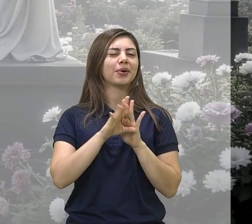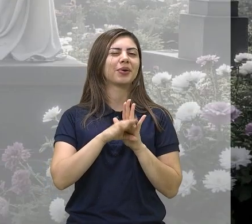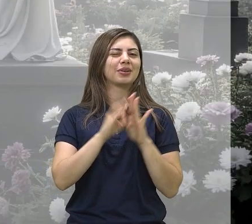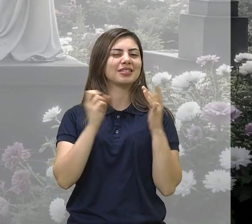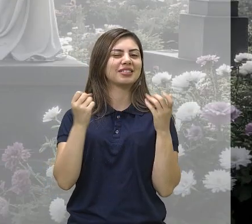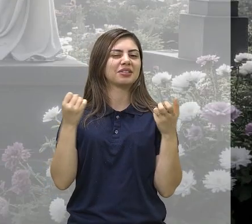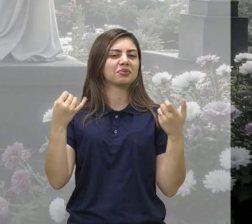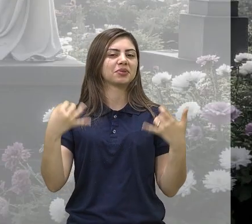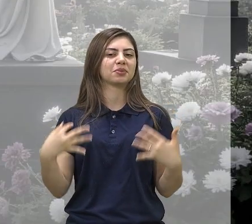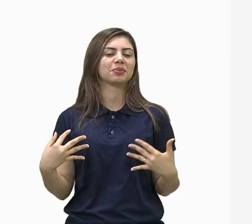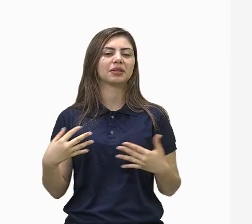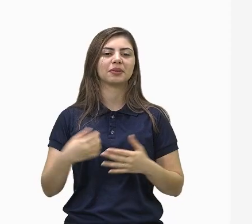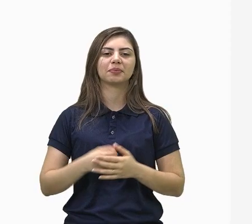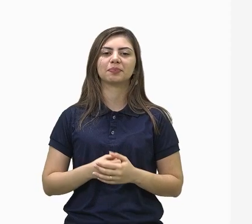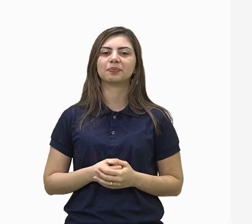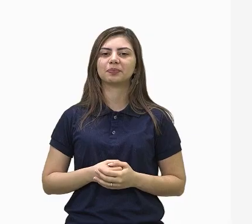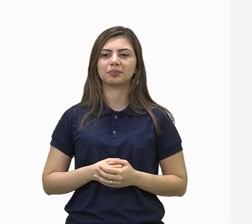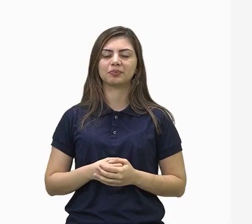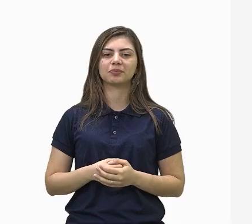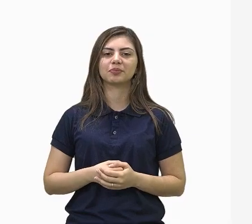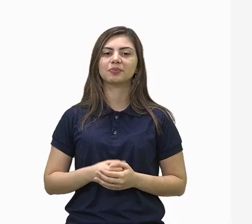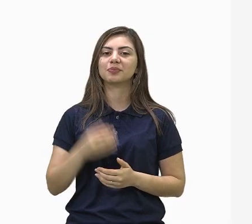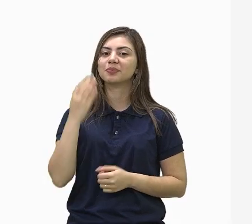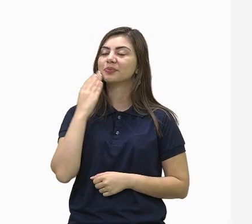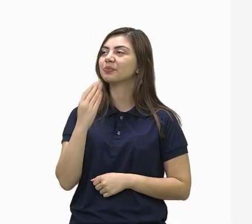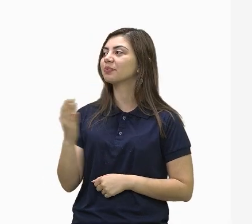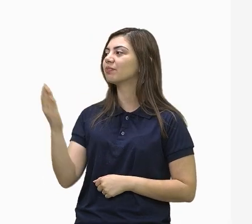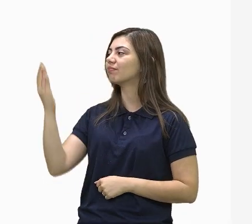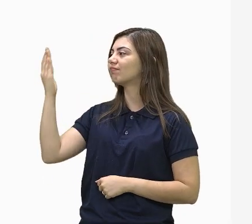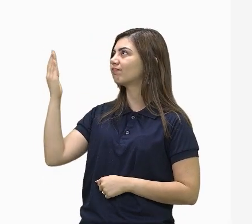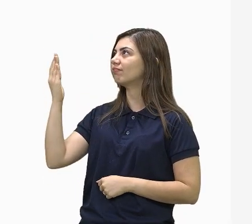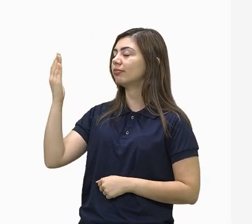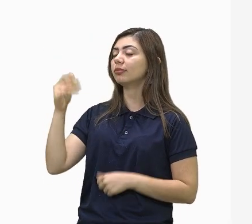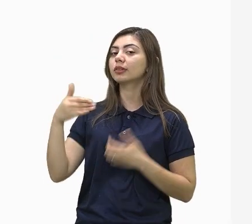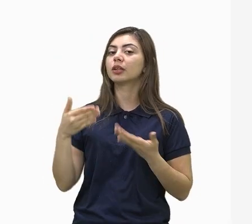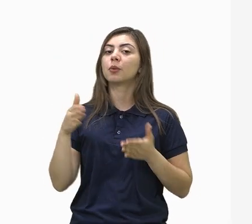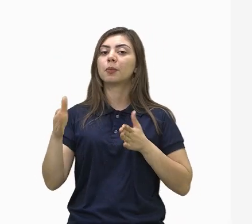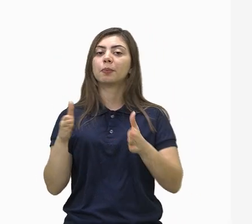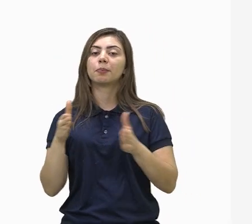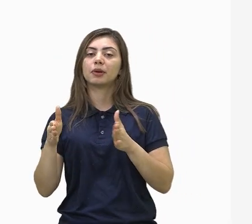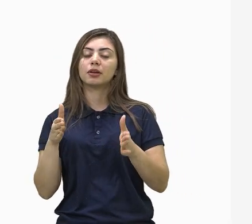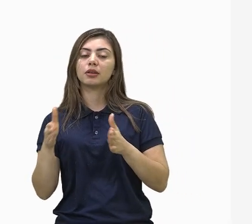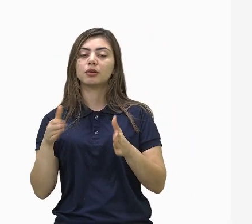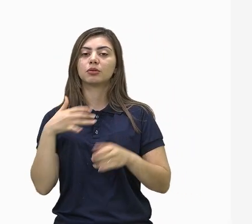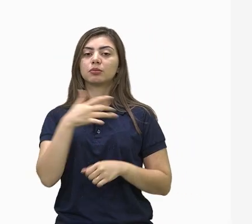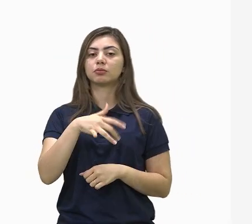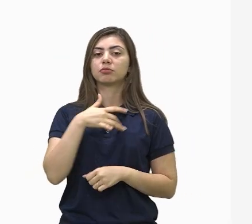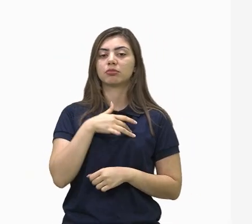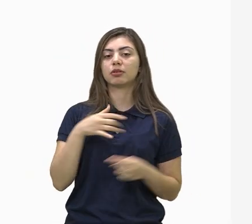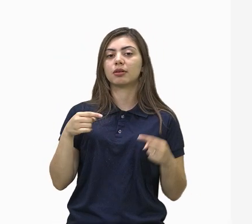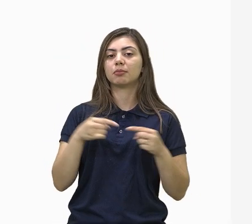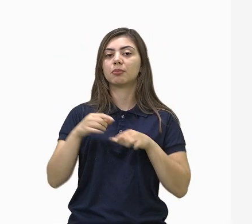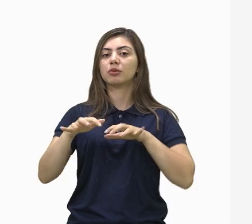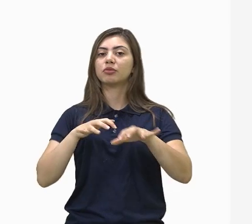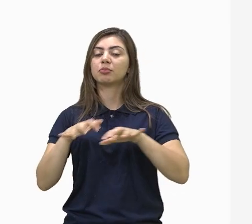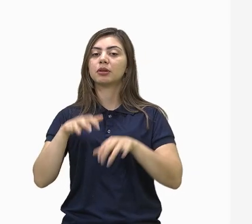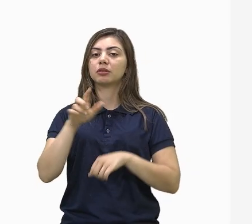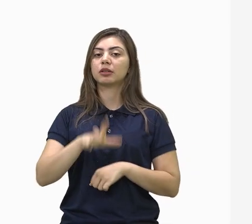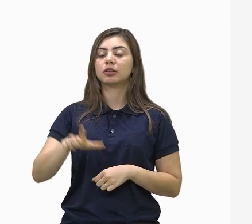o significado dele, tá bom? Vejam só, o ultrarromantismo, né, é um movimento literário que, iniciado